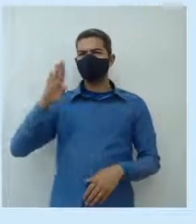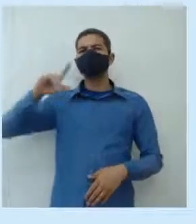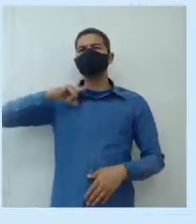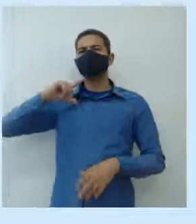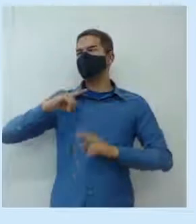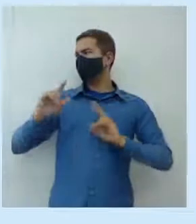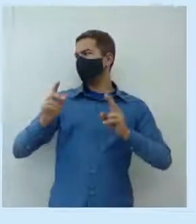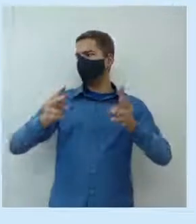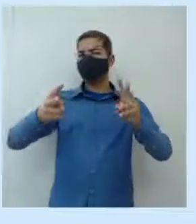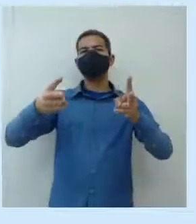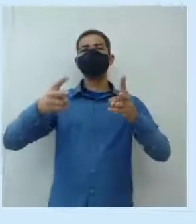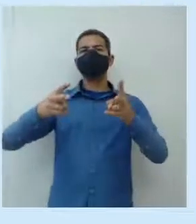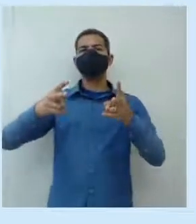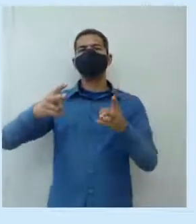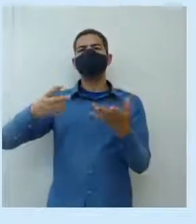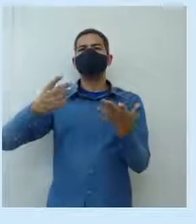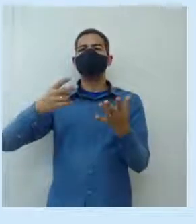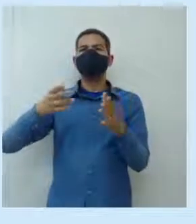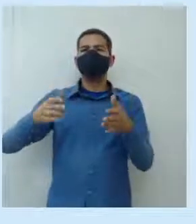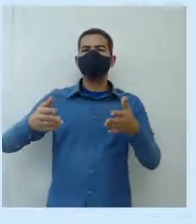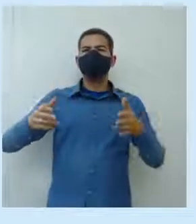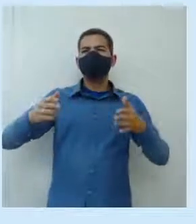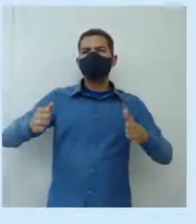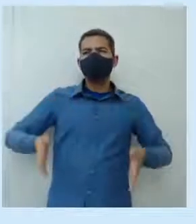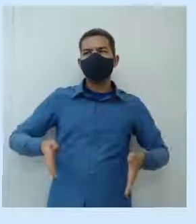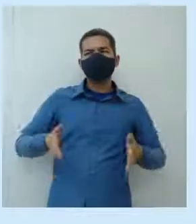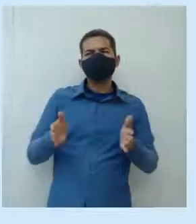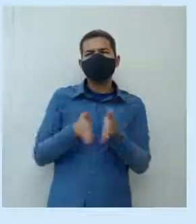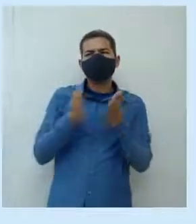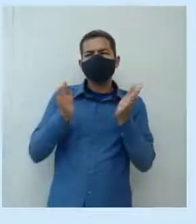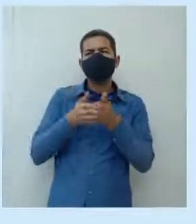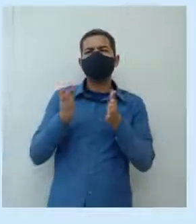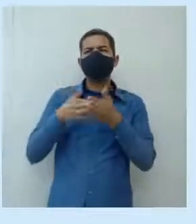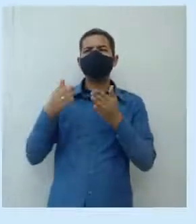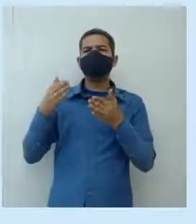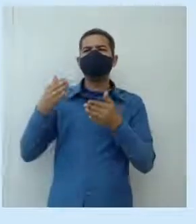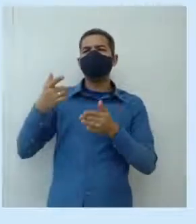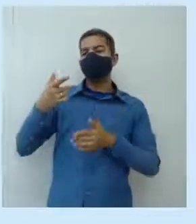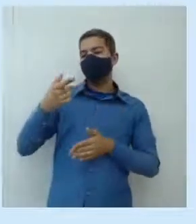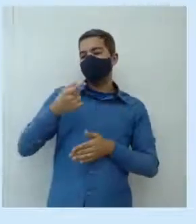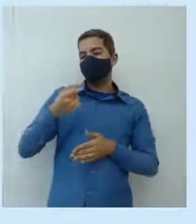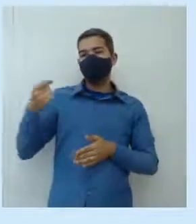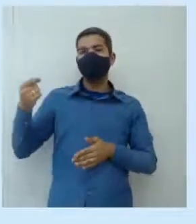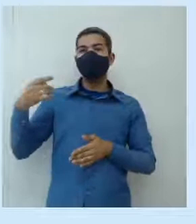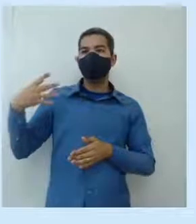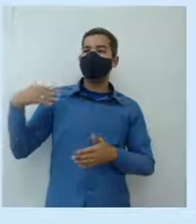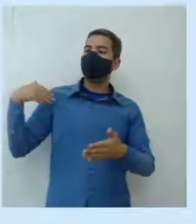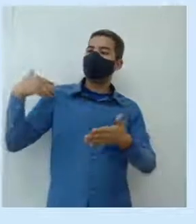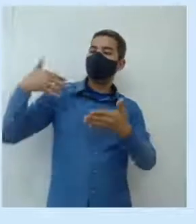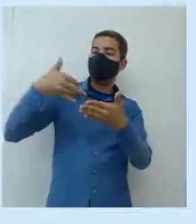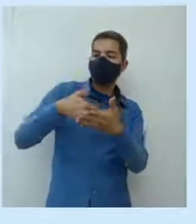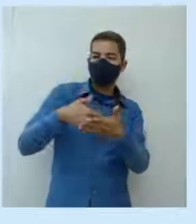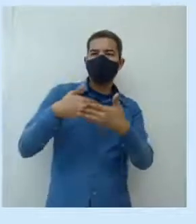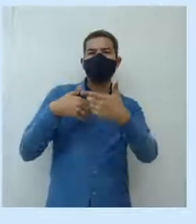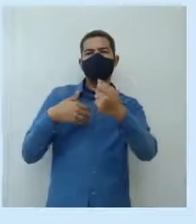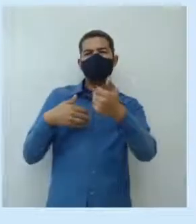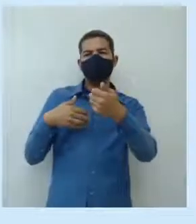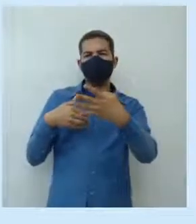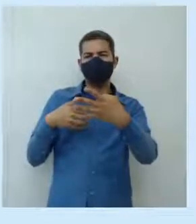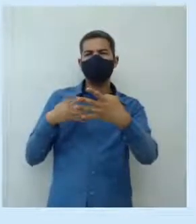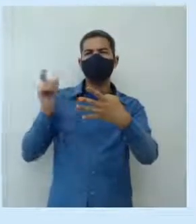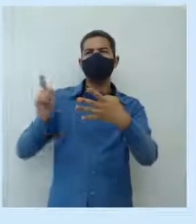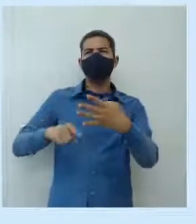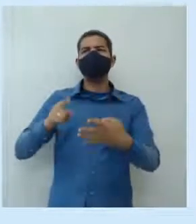fome entre 2004 e 2014, período aí que coincide com os governos de Lula e